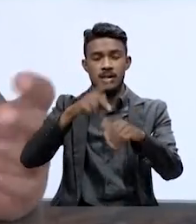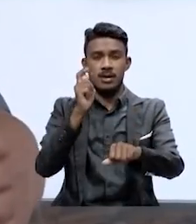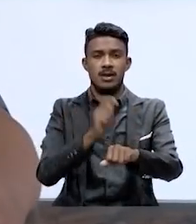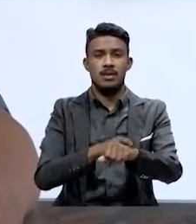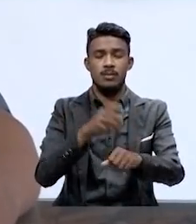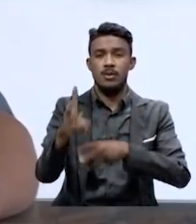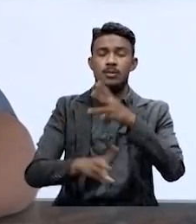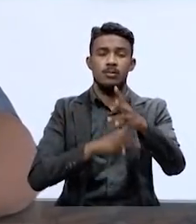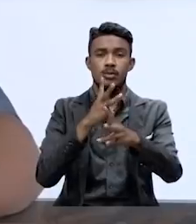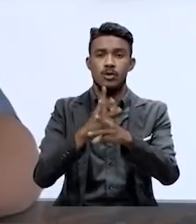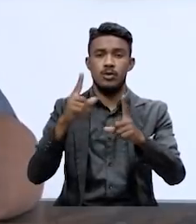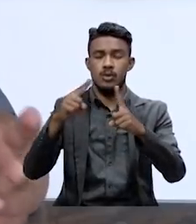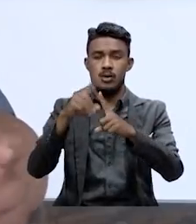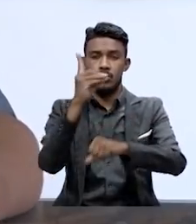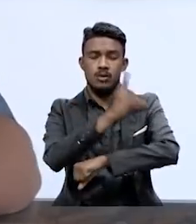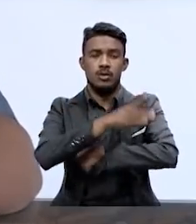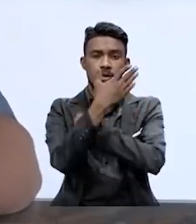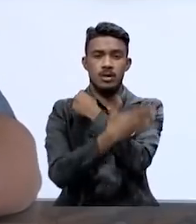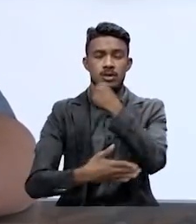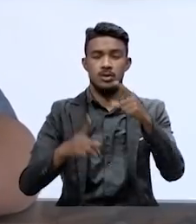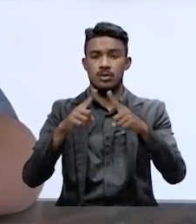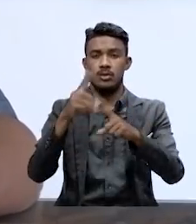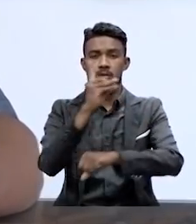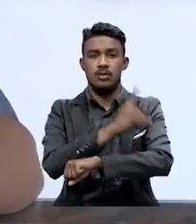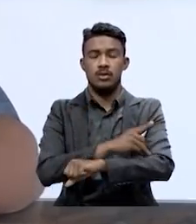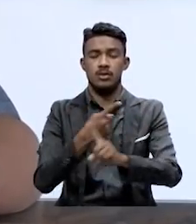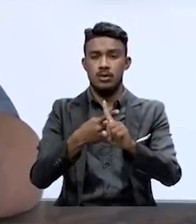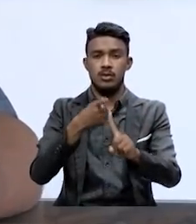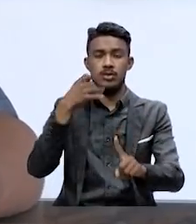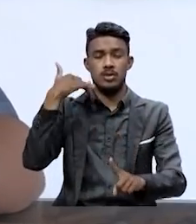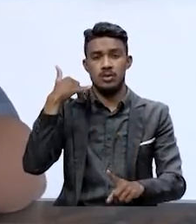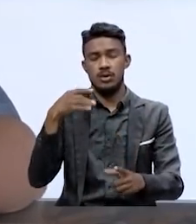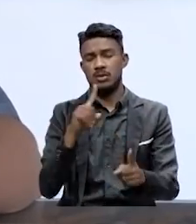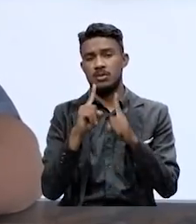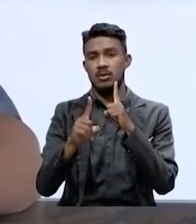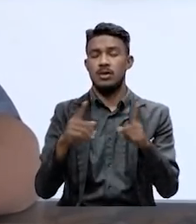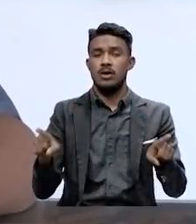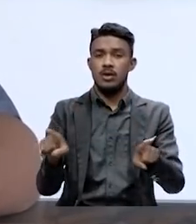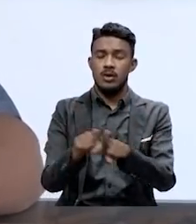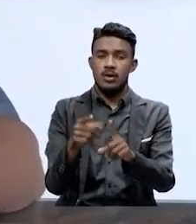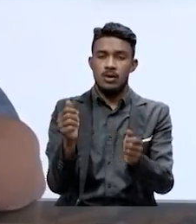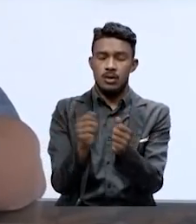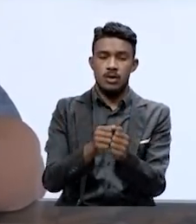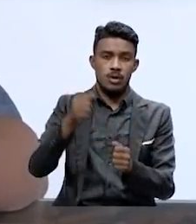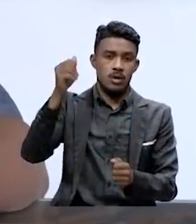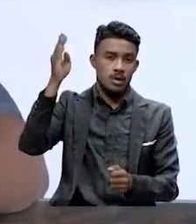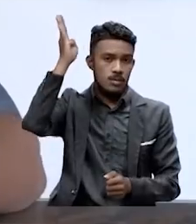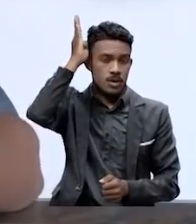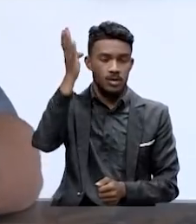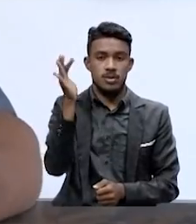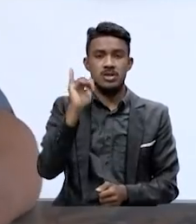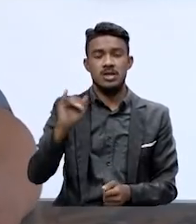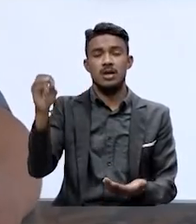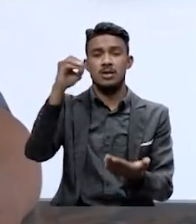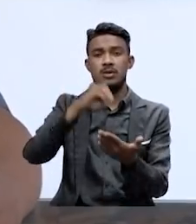o in loro nação o in loro li usi contacto meu sui oe nebe o bispo sira tanto per to ona